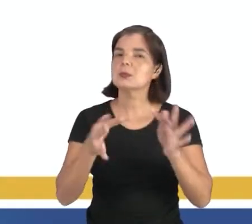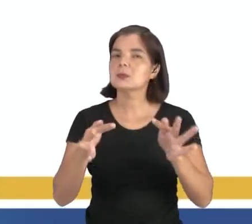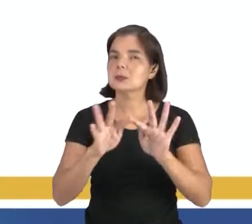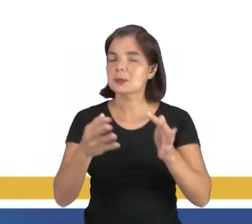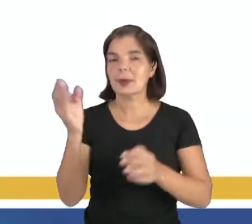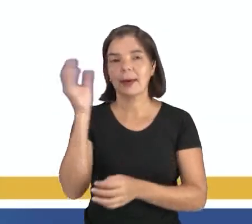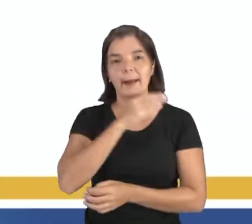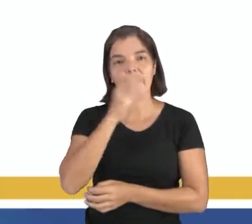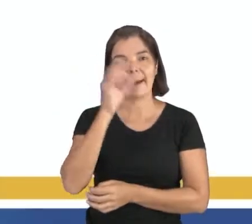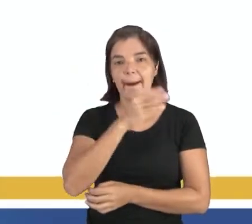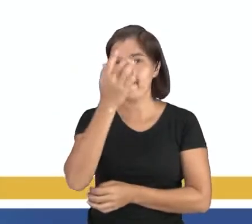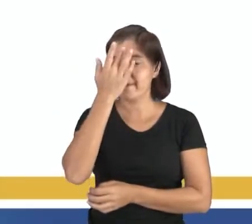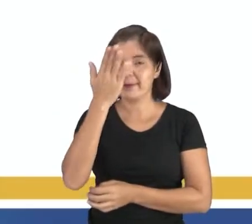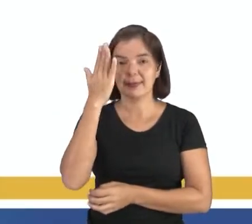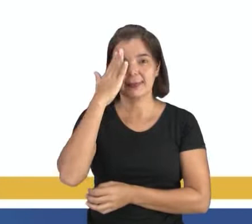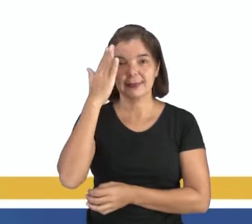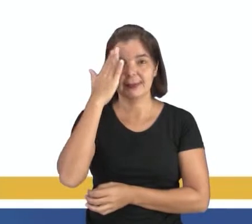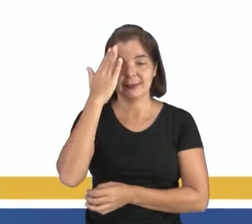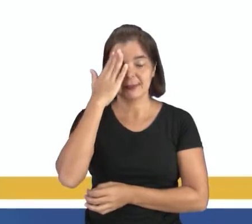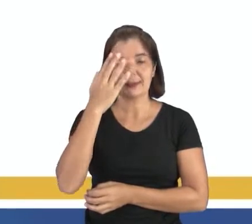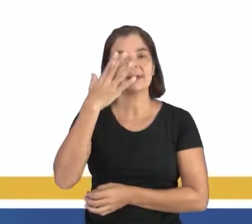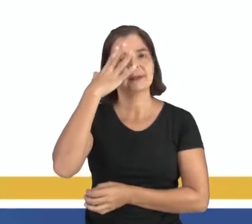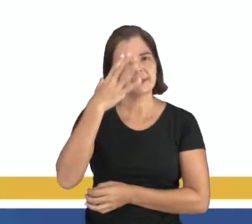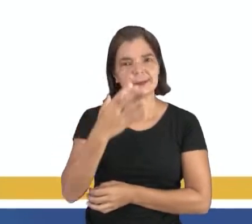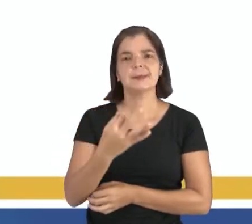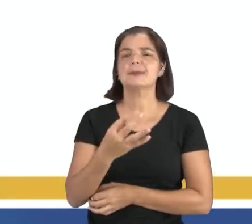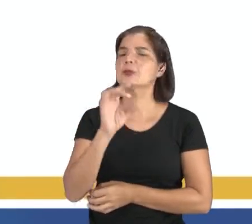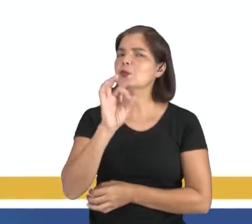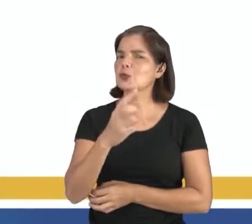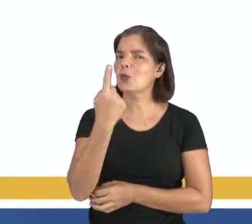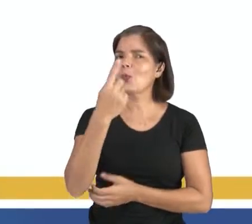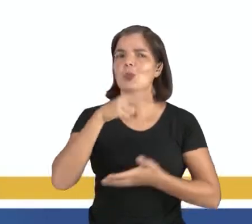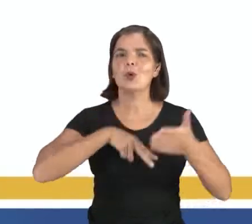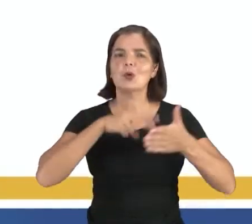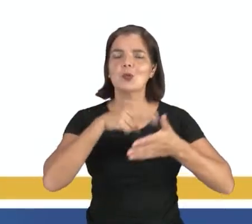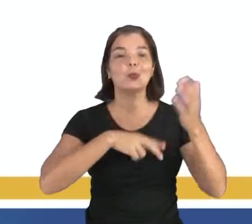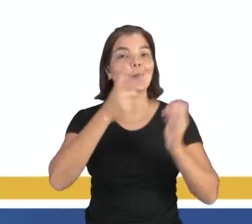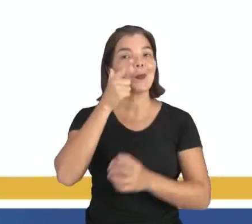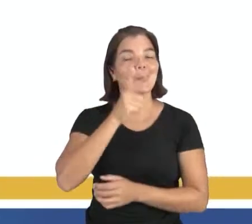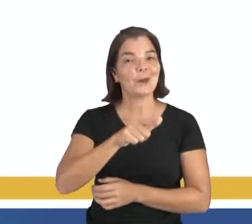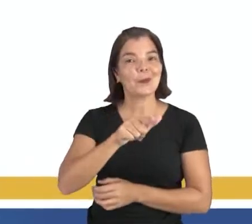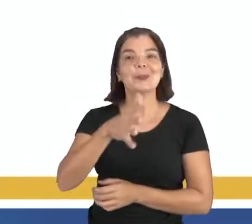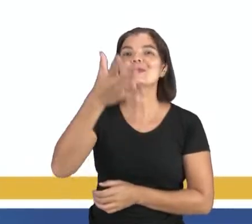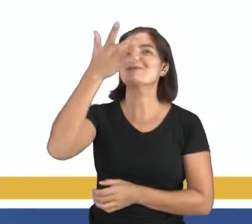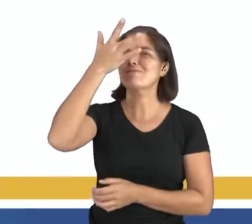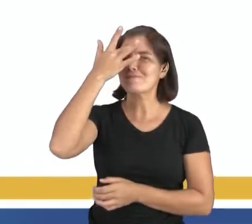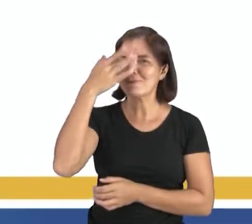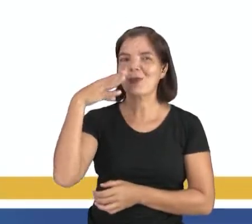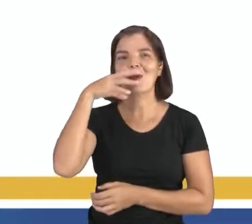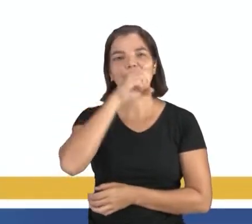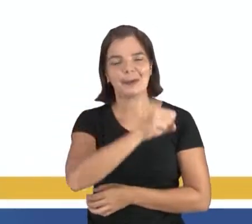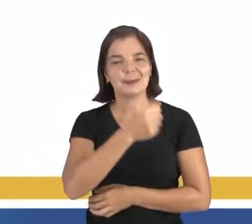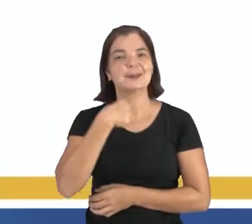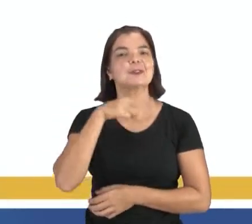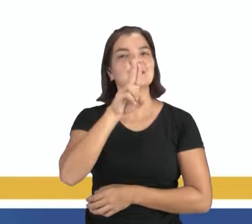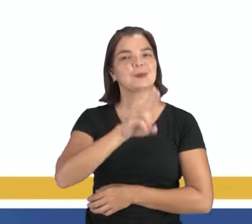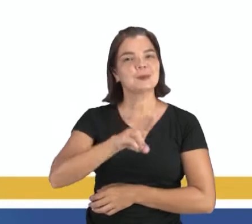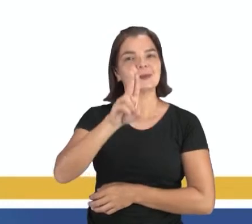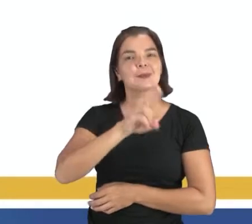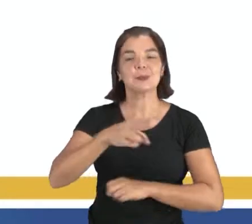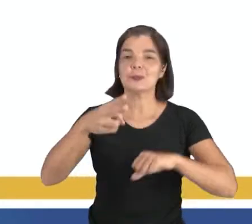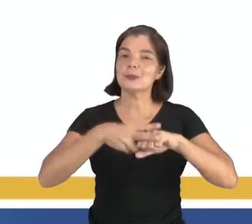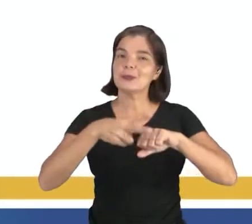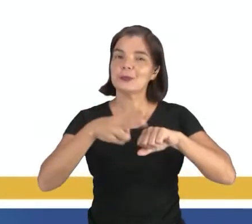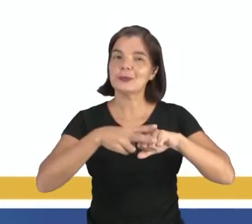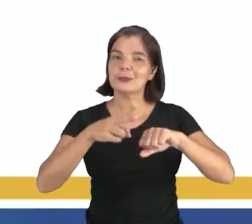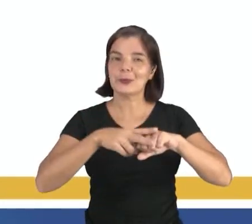de rápido e fácil entendimento. Certamente, com apenas uma leitura, conseguimos captar sua mensagem. E utiliza-se verbos